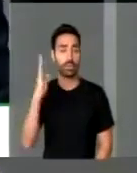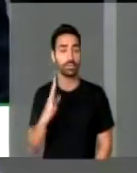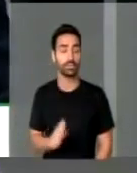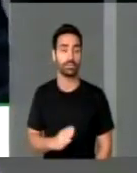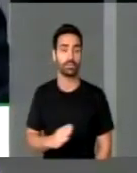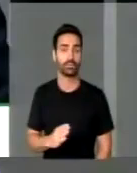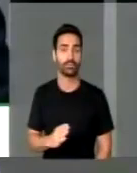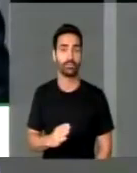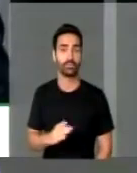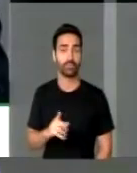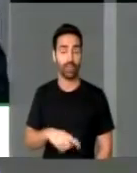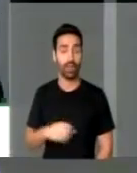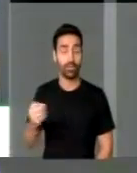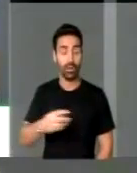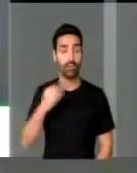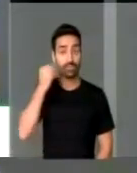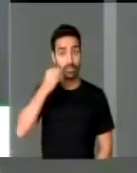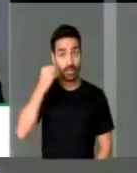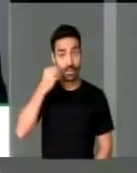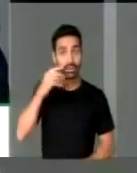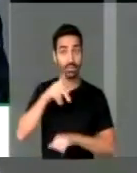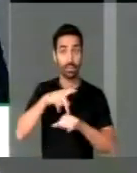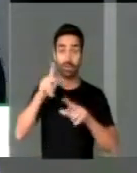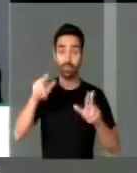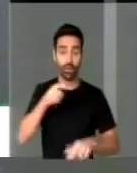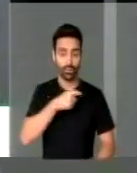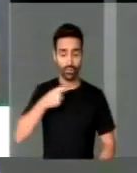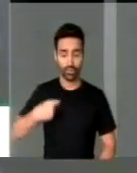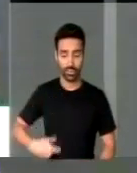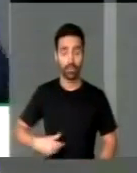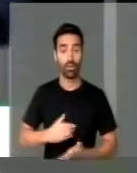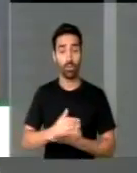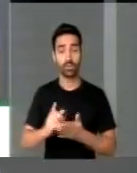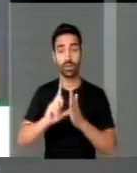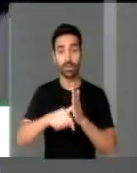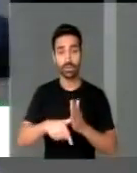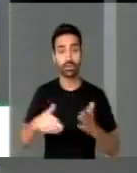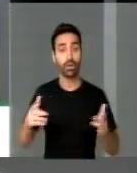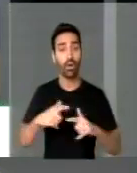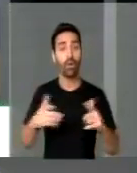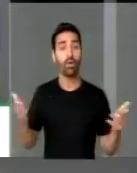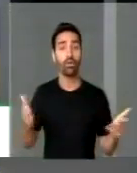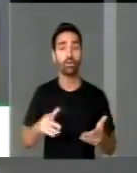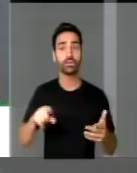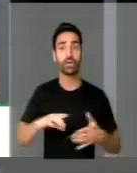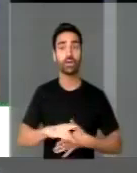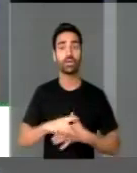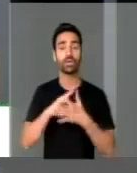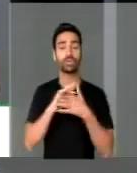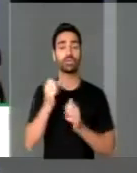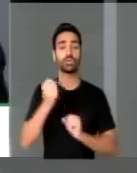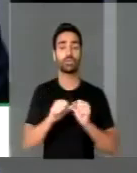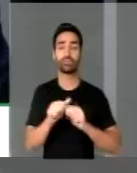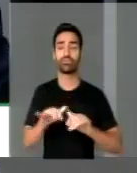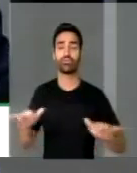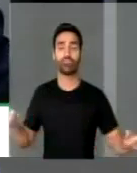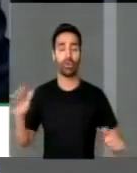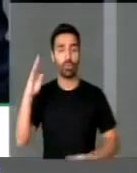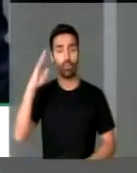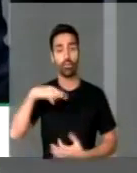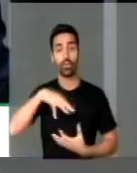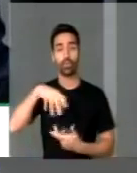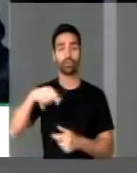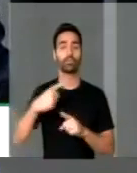experiência recente dos países que, como a China, começaram mais atrasados, mas hoje que lideram o processo de industrialização no mundo, porque